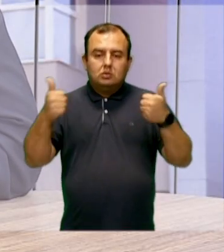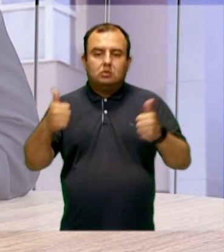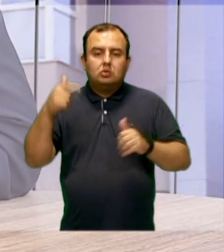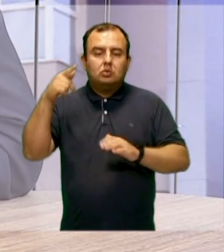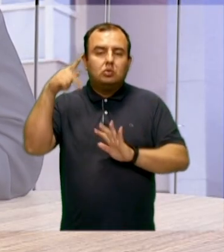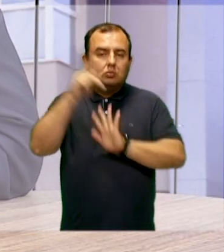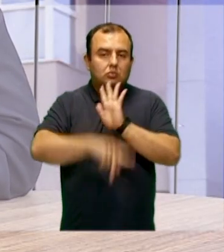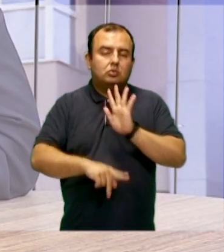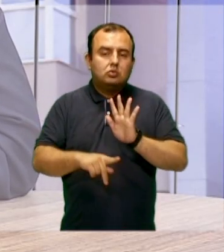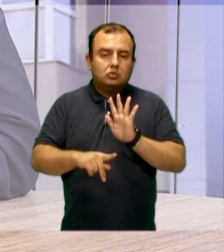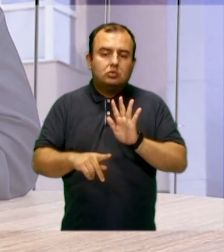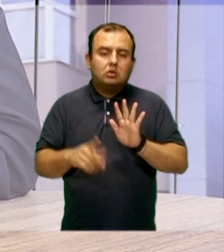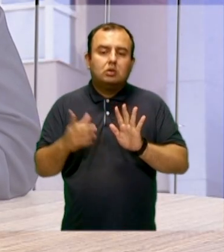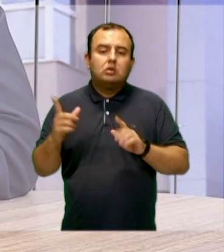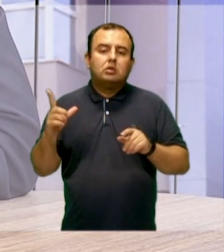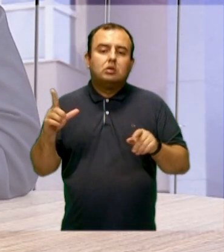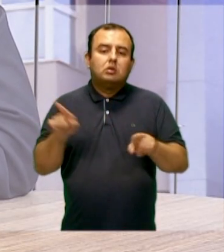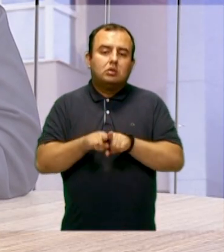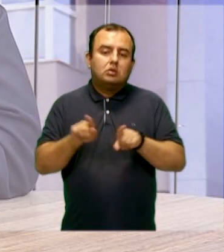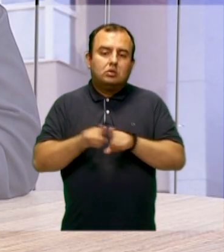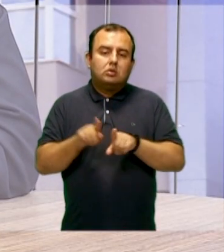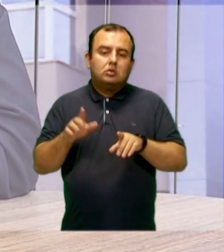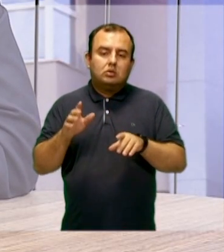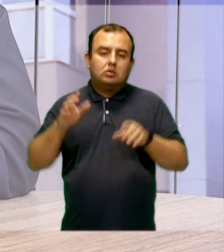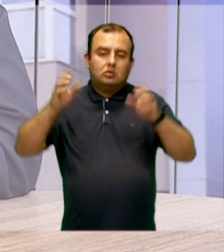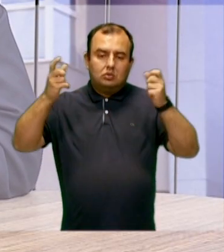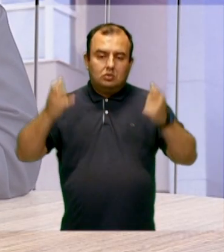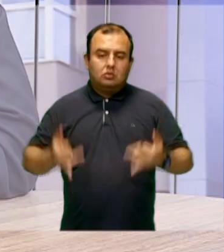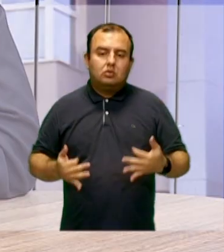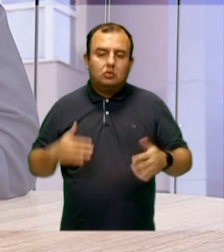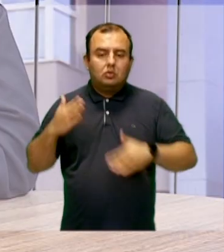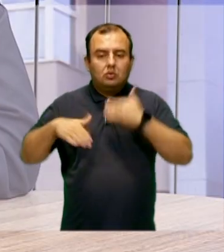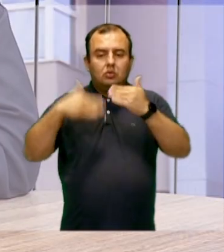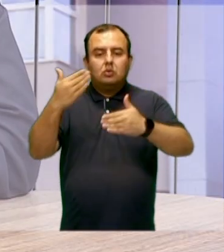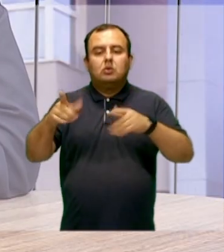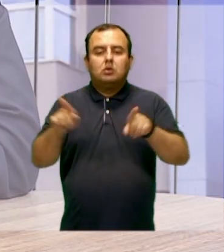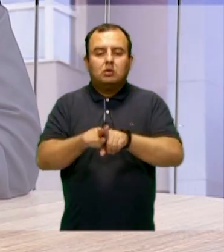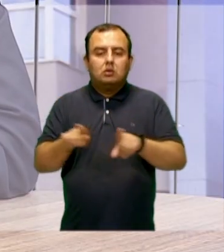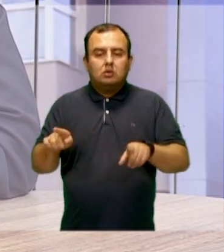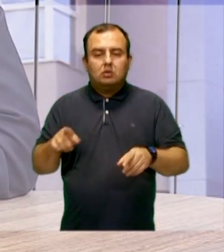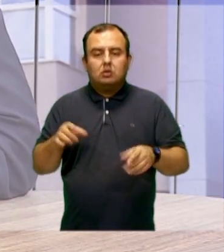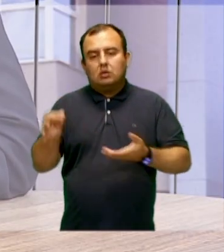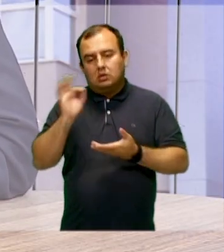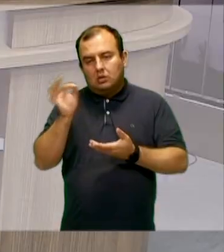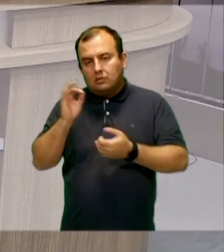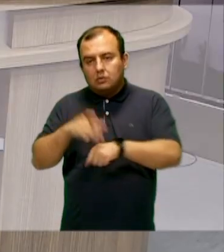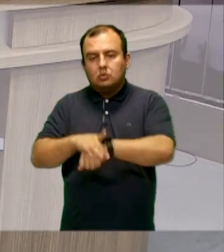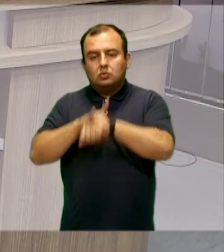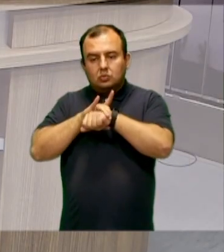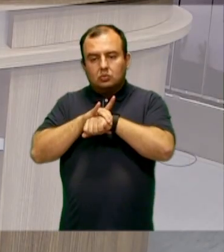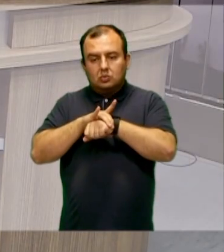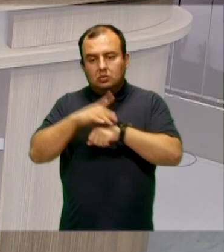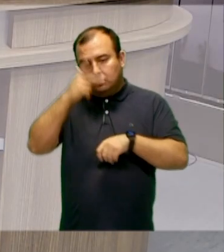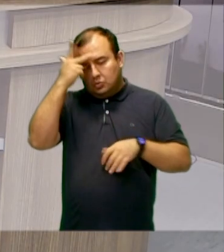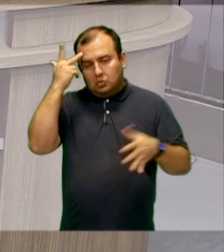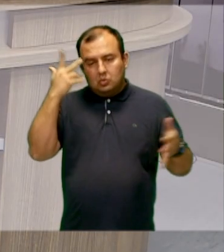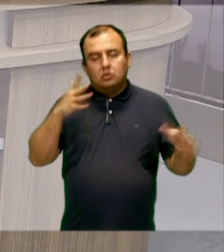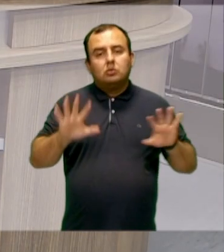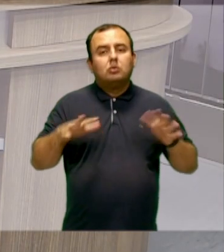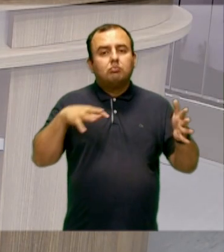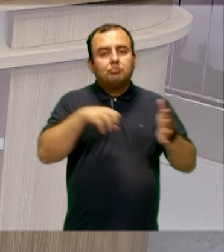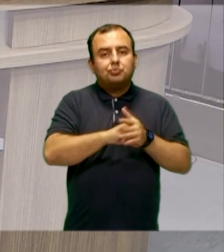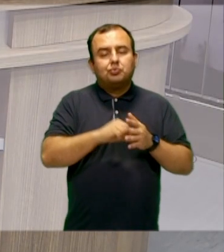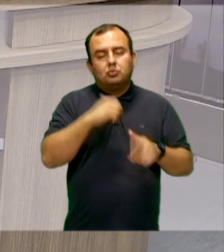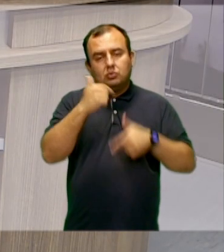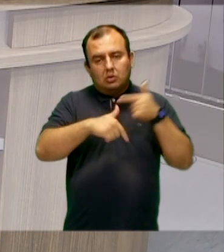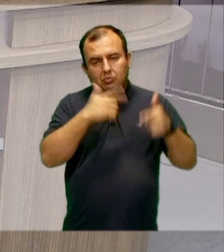projeto piloto que a gente fez e que dali já se desdobrou no Café com Segurança, que são as pessoas que se acidentaram, né, acidente